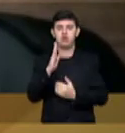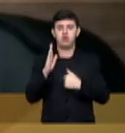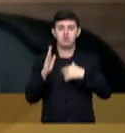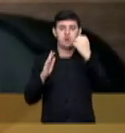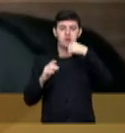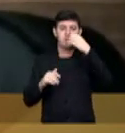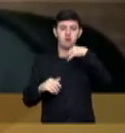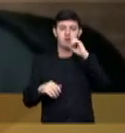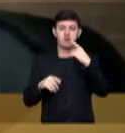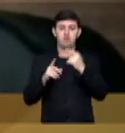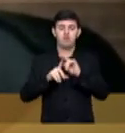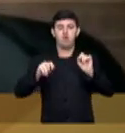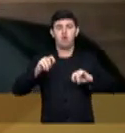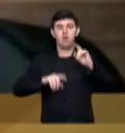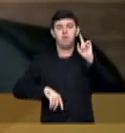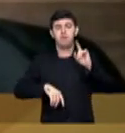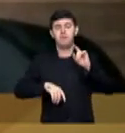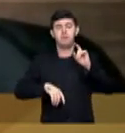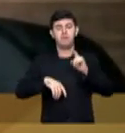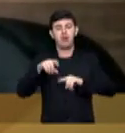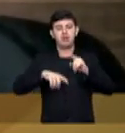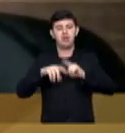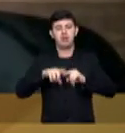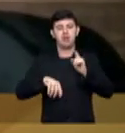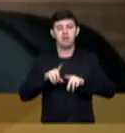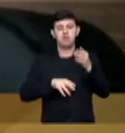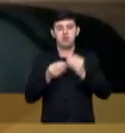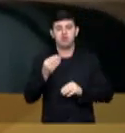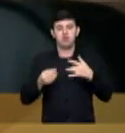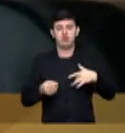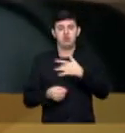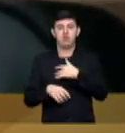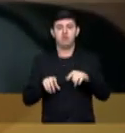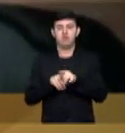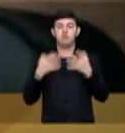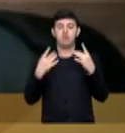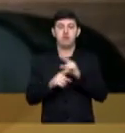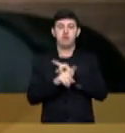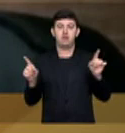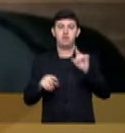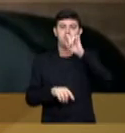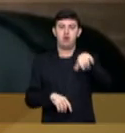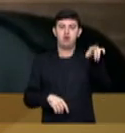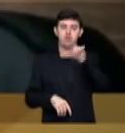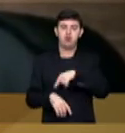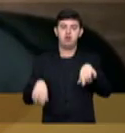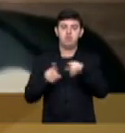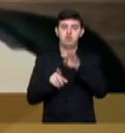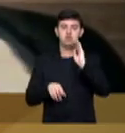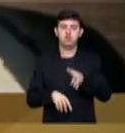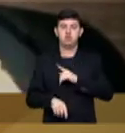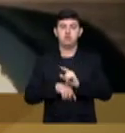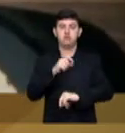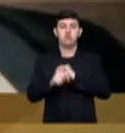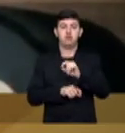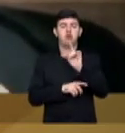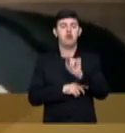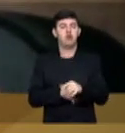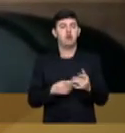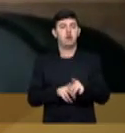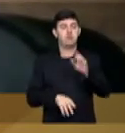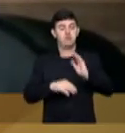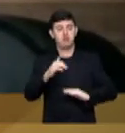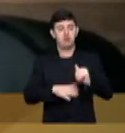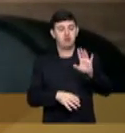propaganda de produtos nocivos à saúde. As restrições aplicáveis aos estabelecimentos de